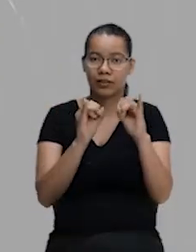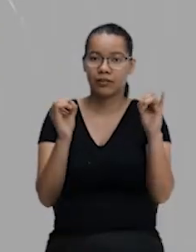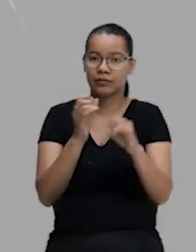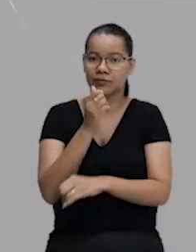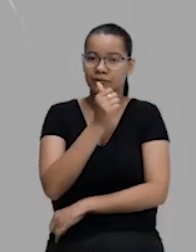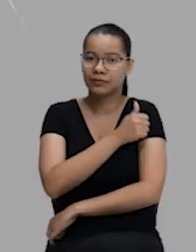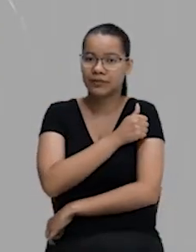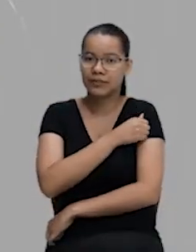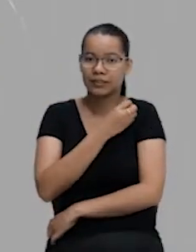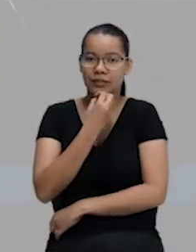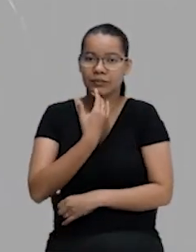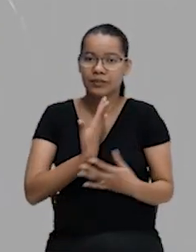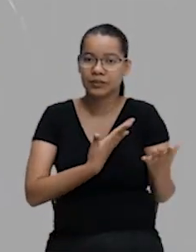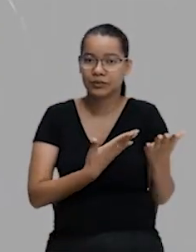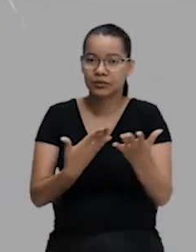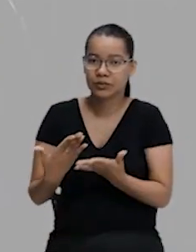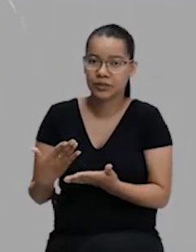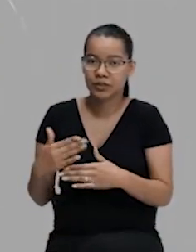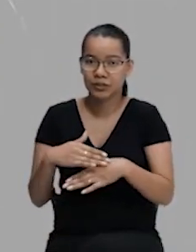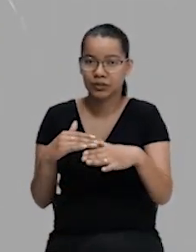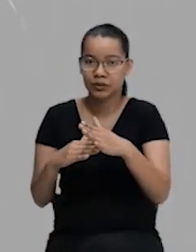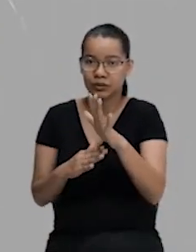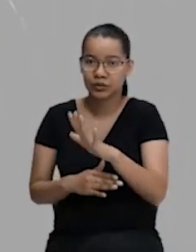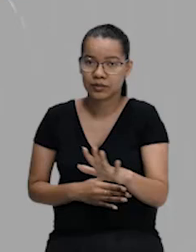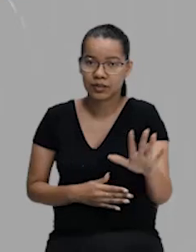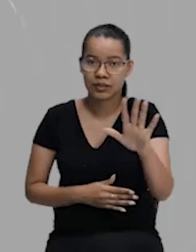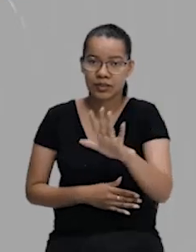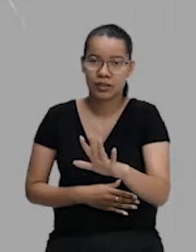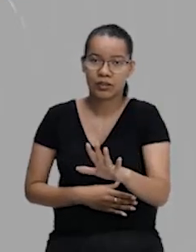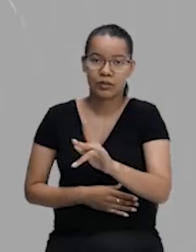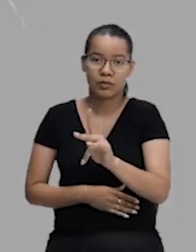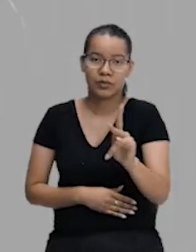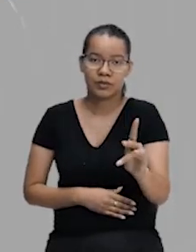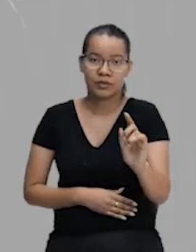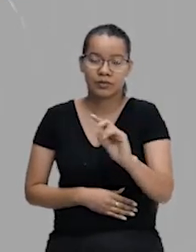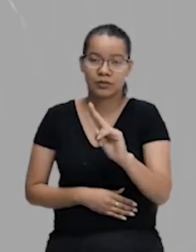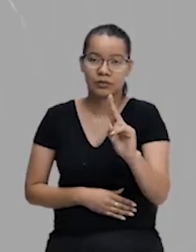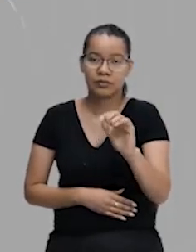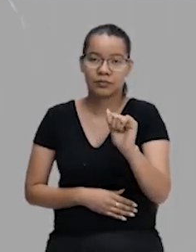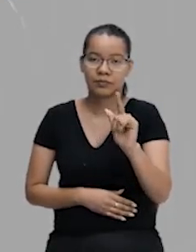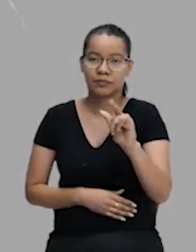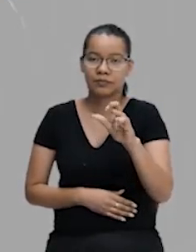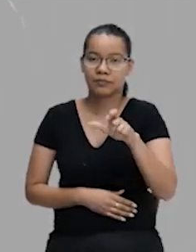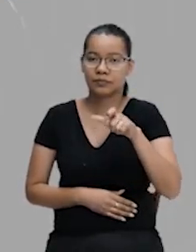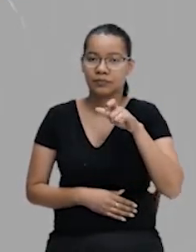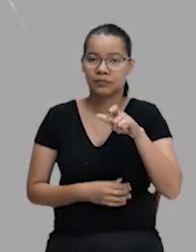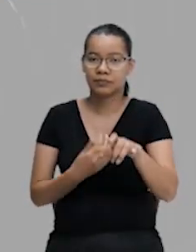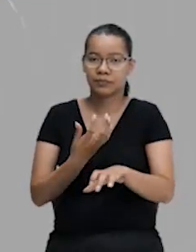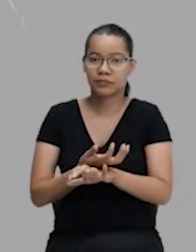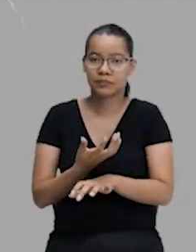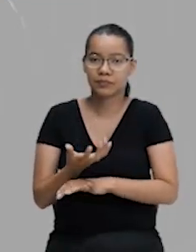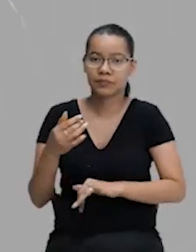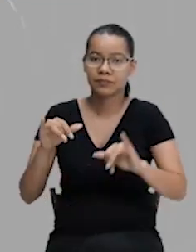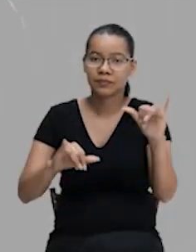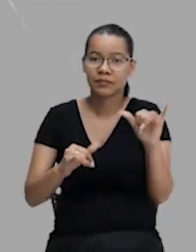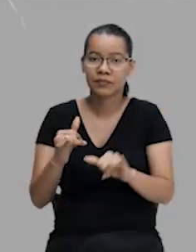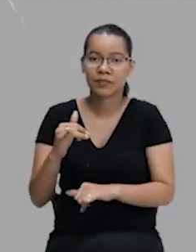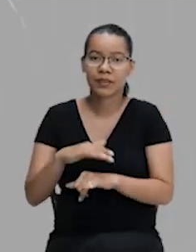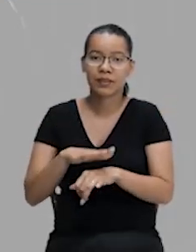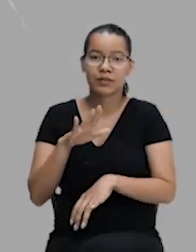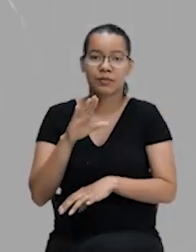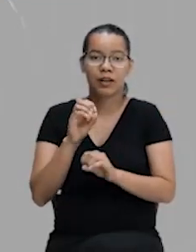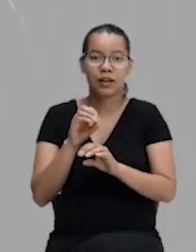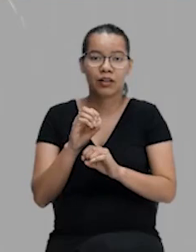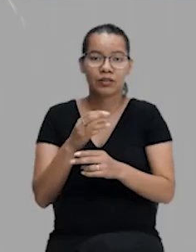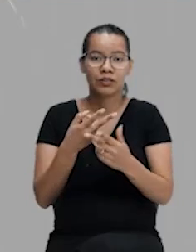turma, sejam todos bem-vindos. Professor Alex, disciplina Química, mais uma aula do nosso projeto Fique em Casa Aprendendo. E espero que vocês estejam